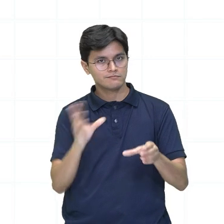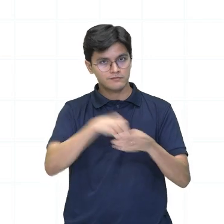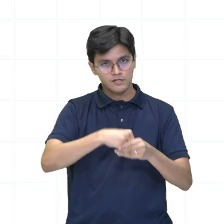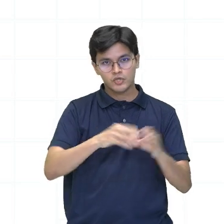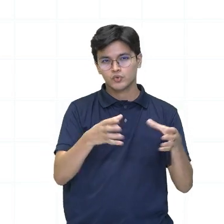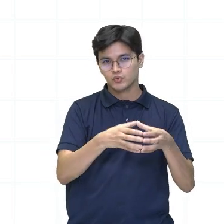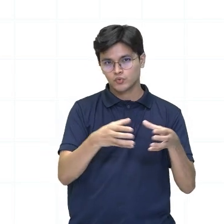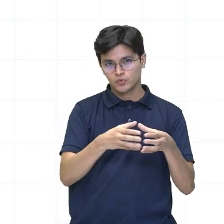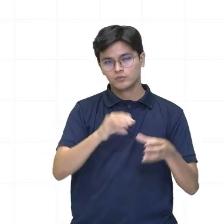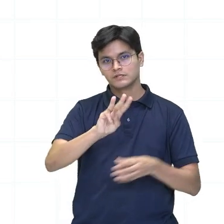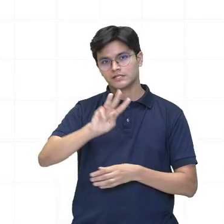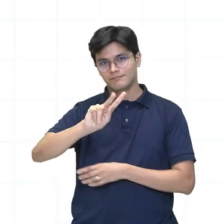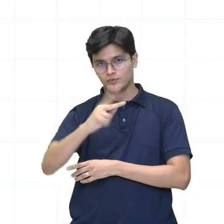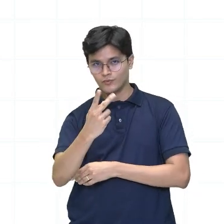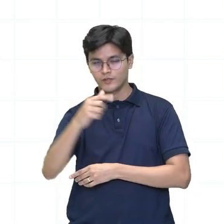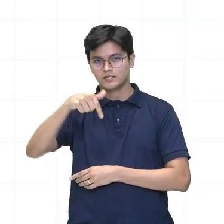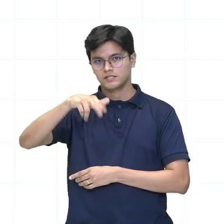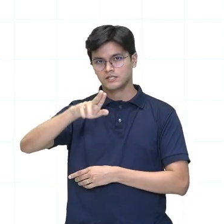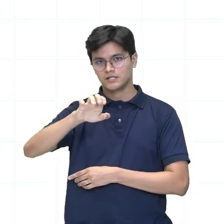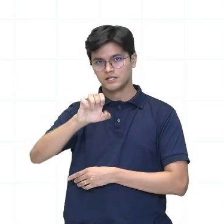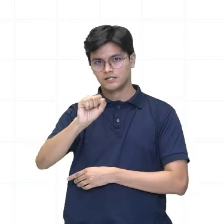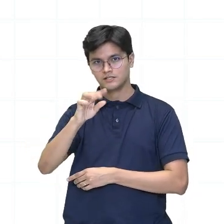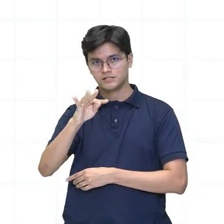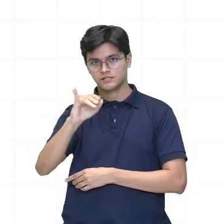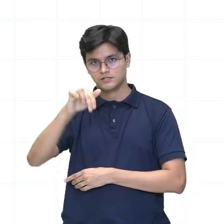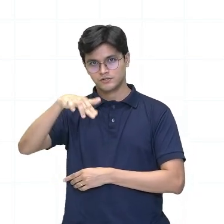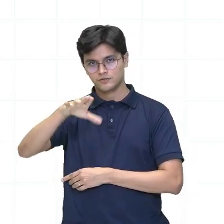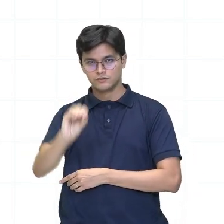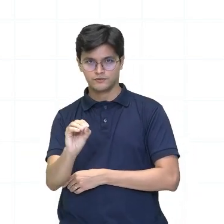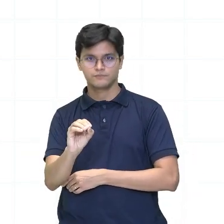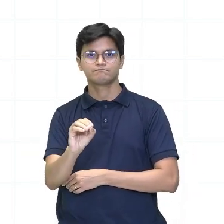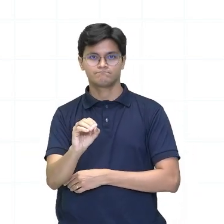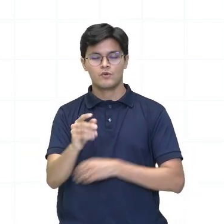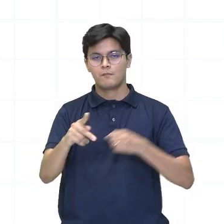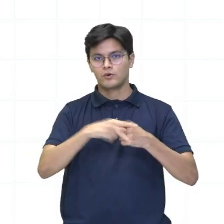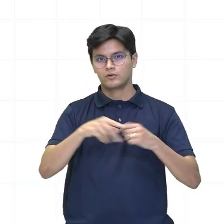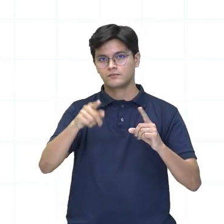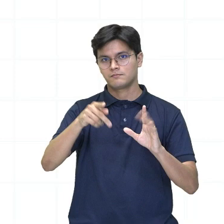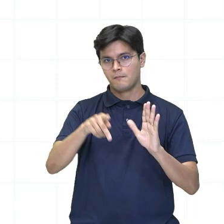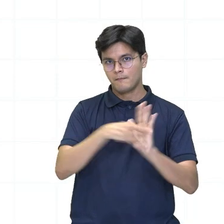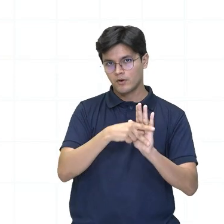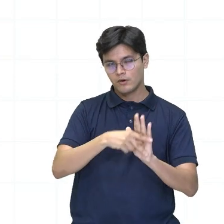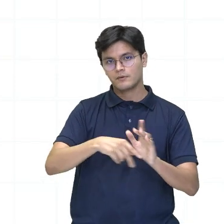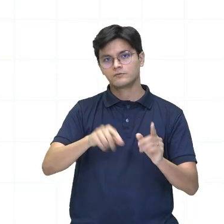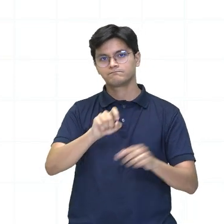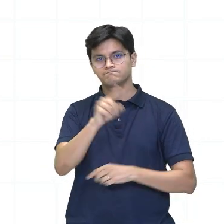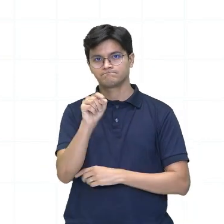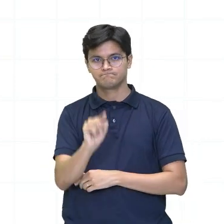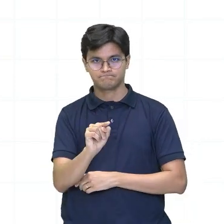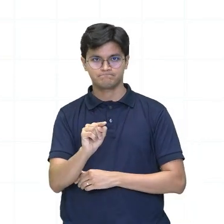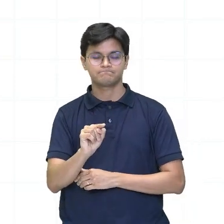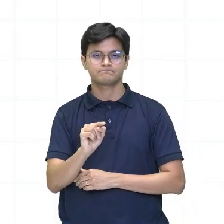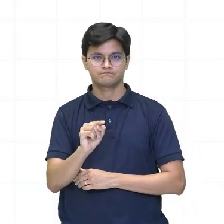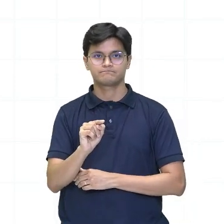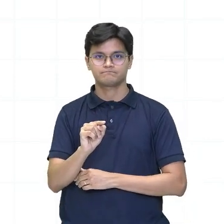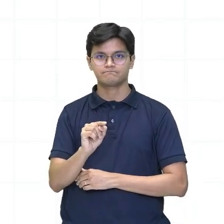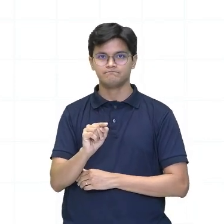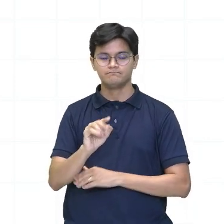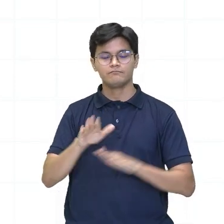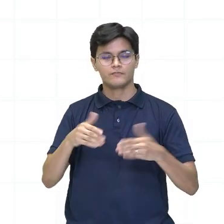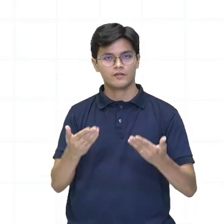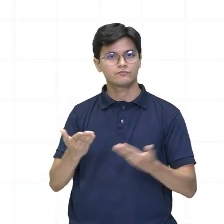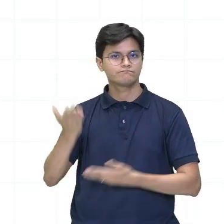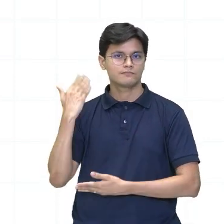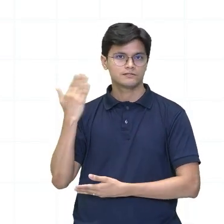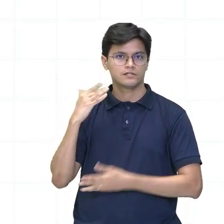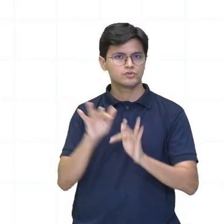pronomes que são considerados pronomes interrogativos, ok? E daí que, no passado